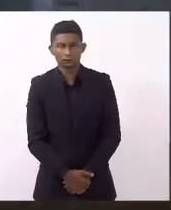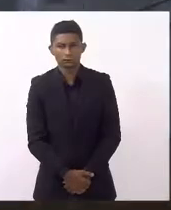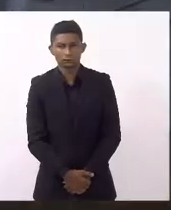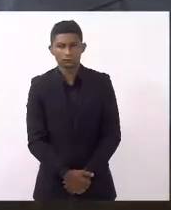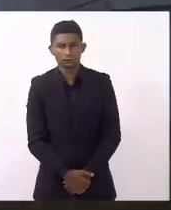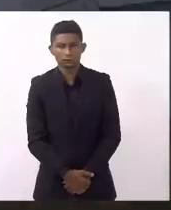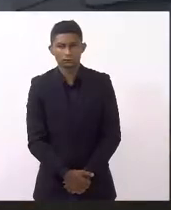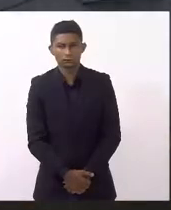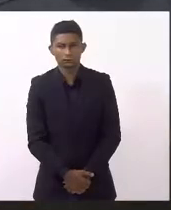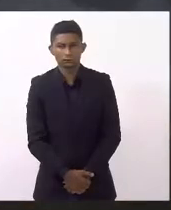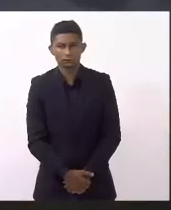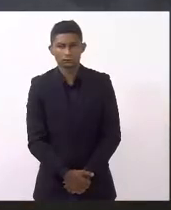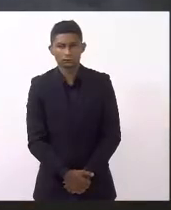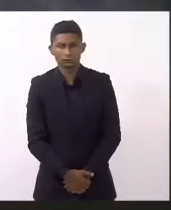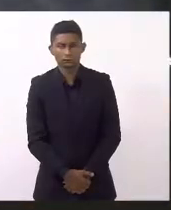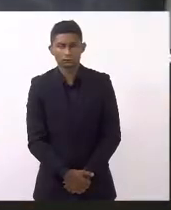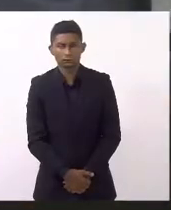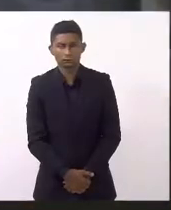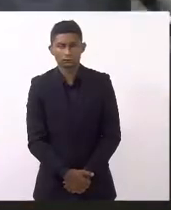eu